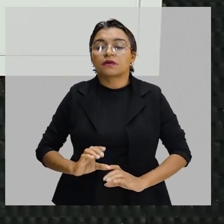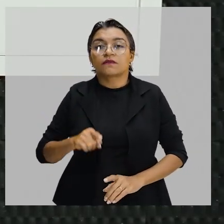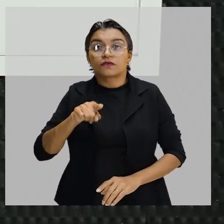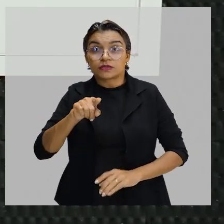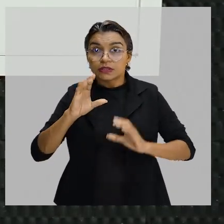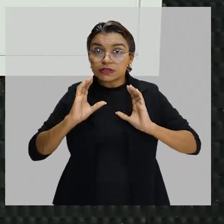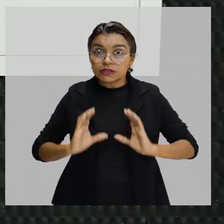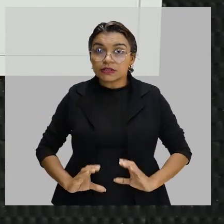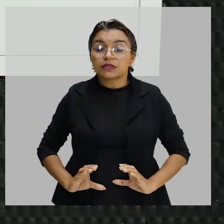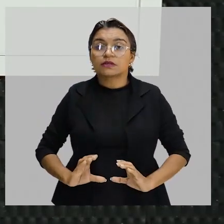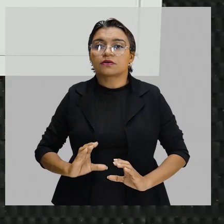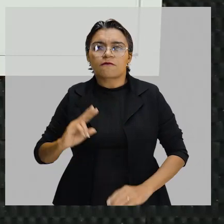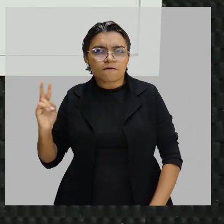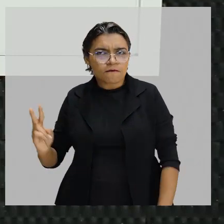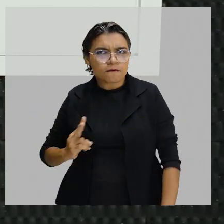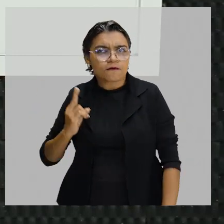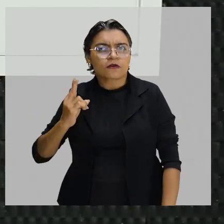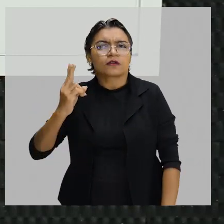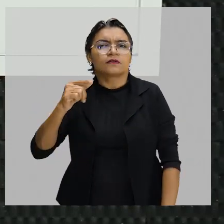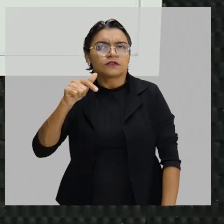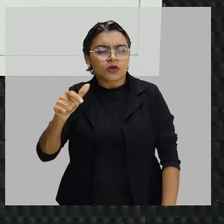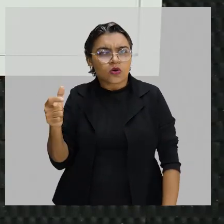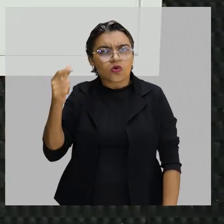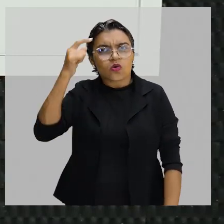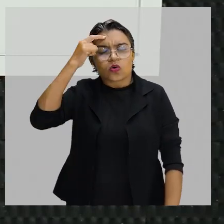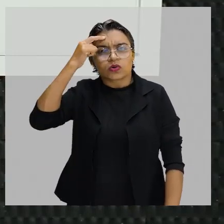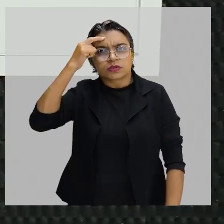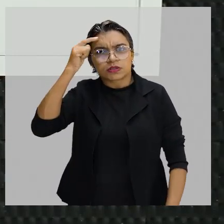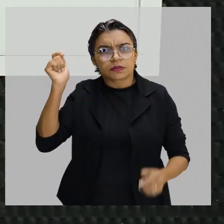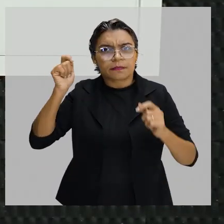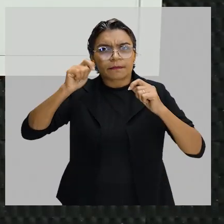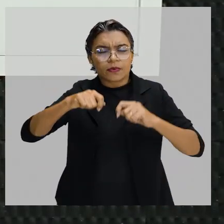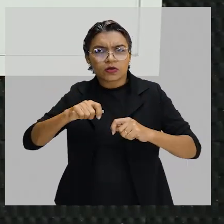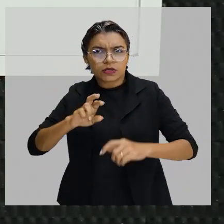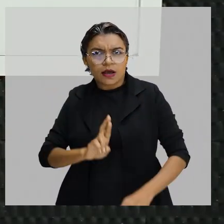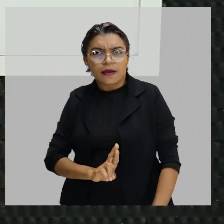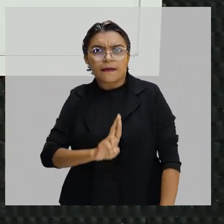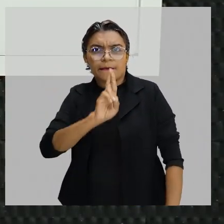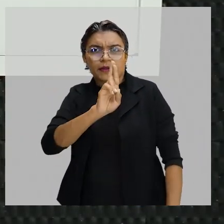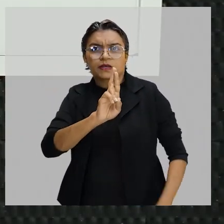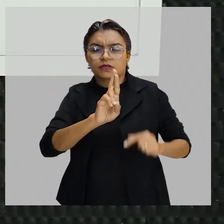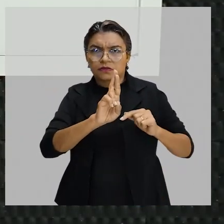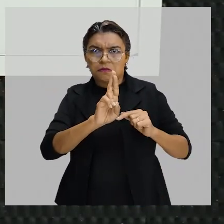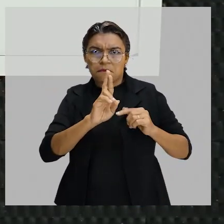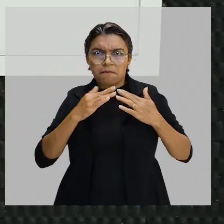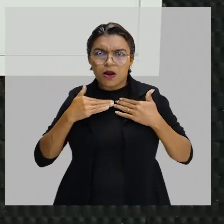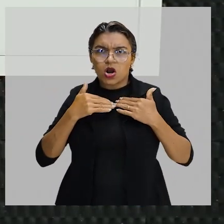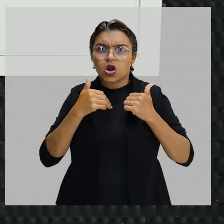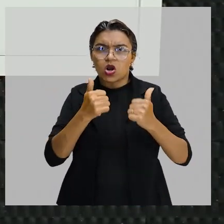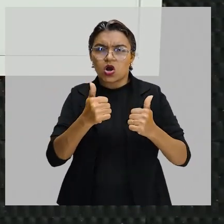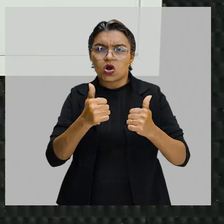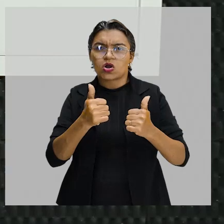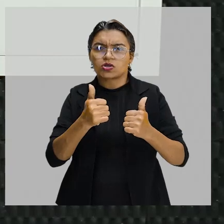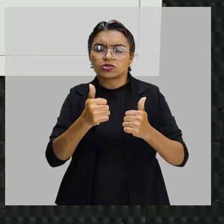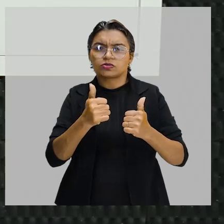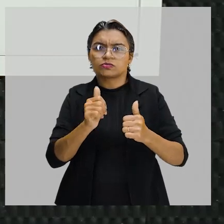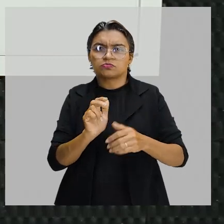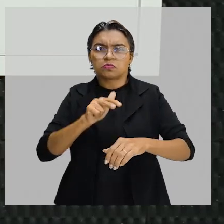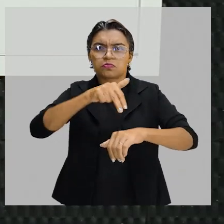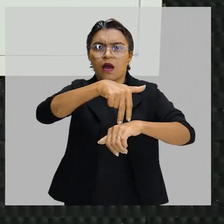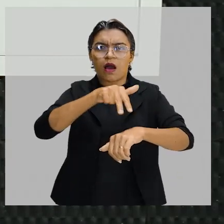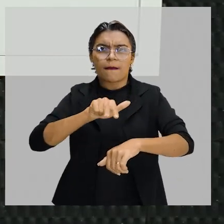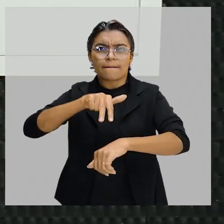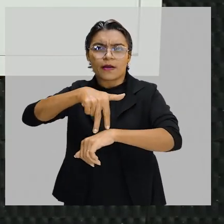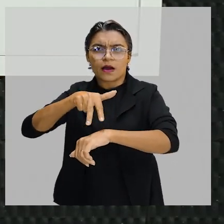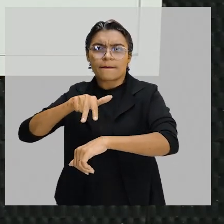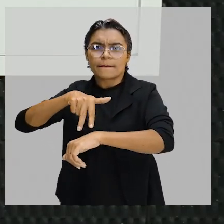enquanto cidadão valoroso, consciente, possa trazer representantes cada vez melhores. E, da